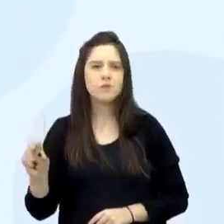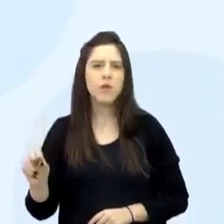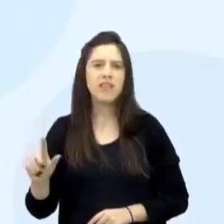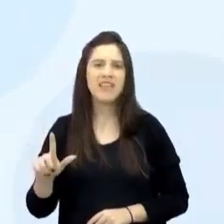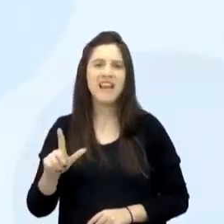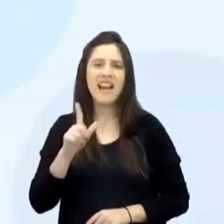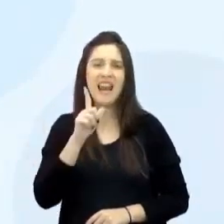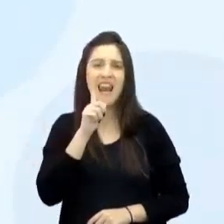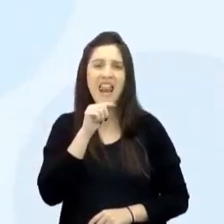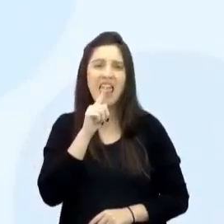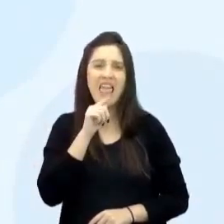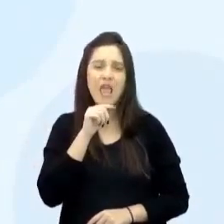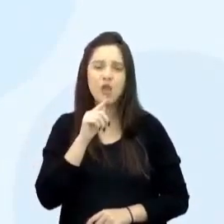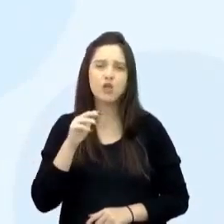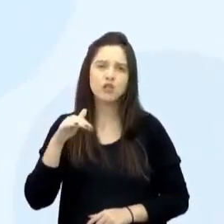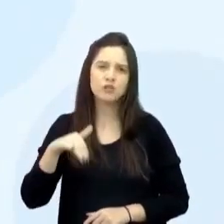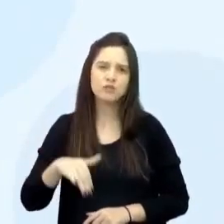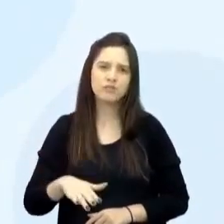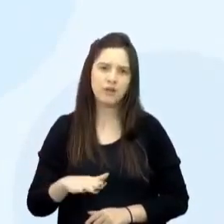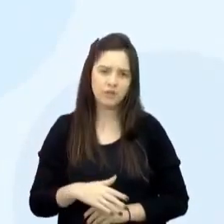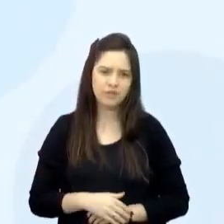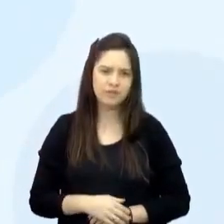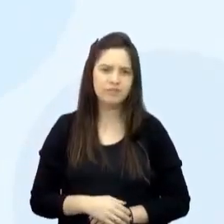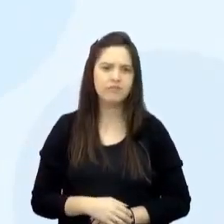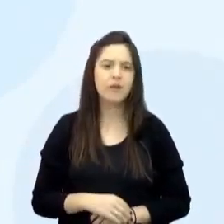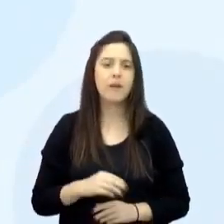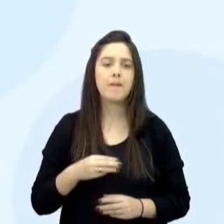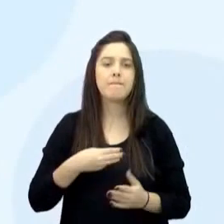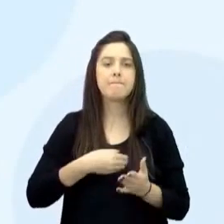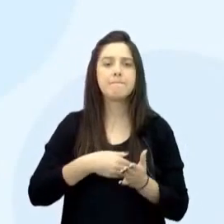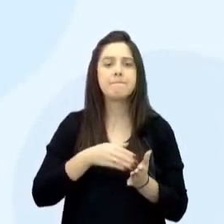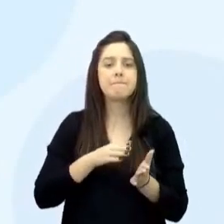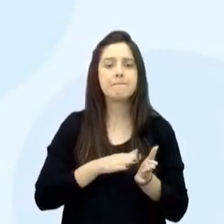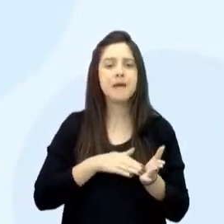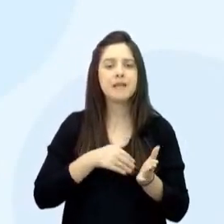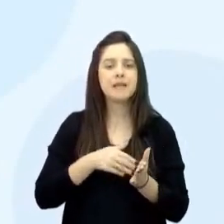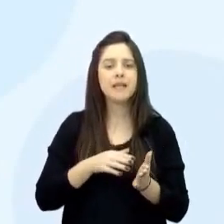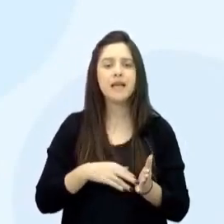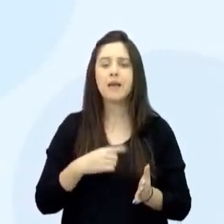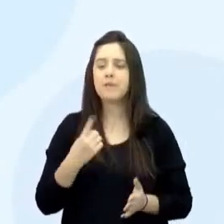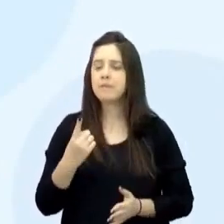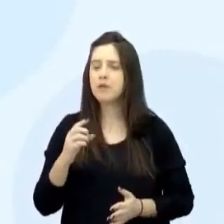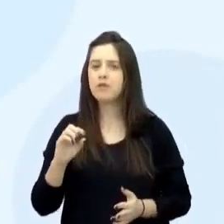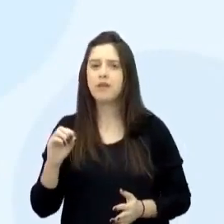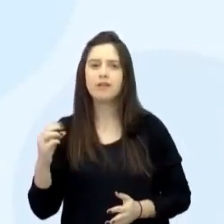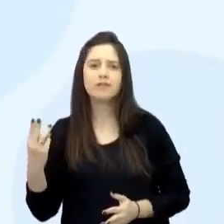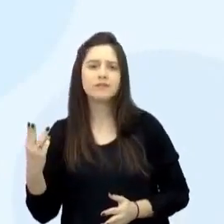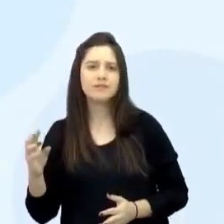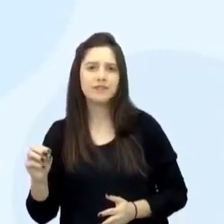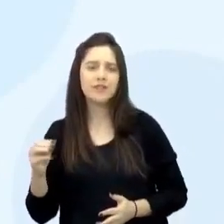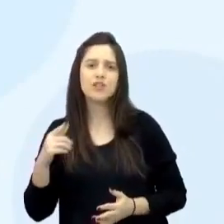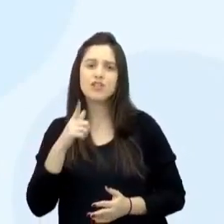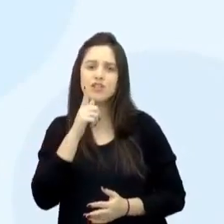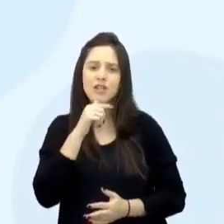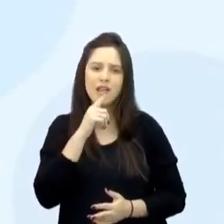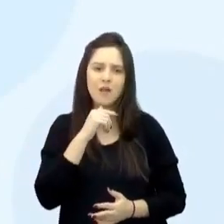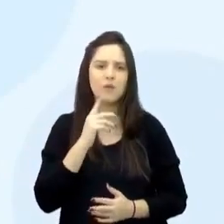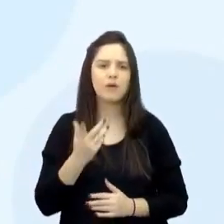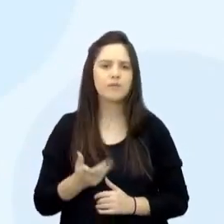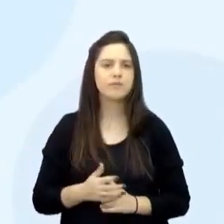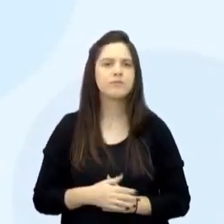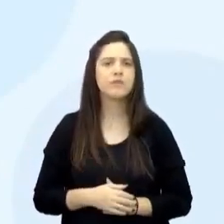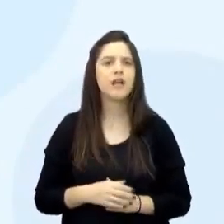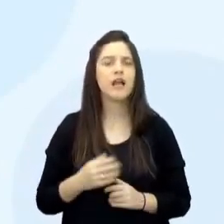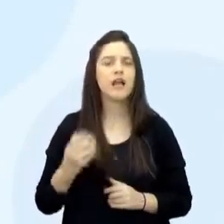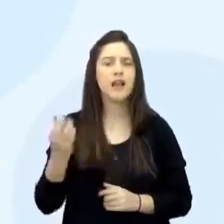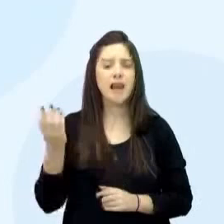litros de água. Manteiga. Para cada quilograma de manteiga, 560 litros de água, tá certo? Para